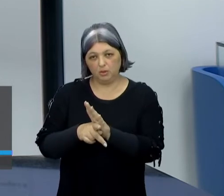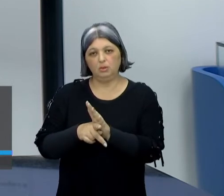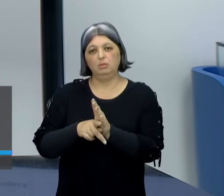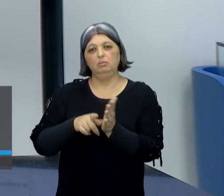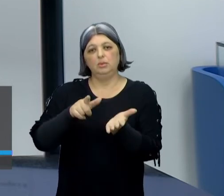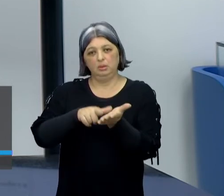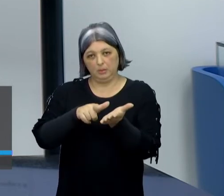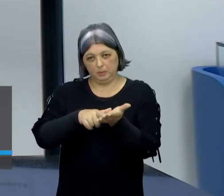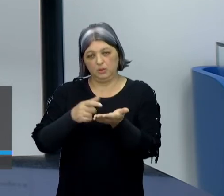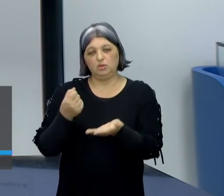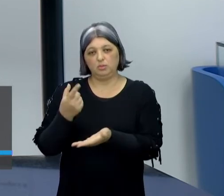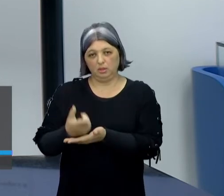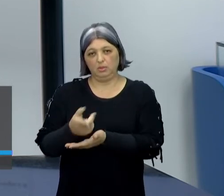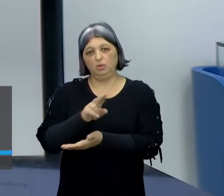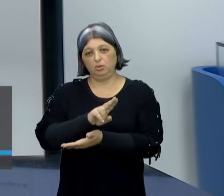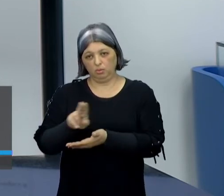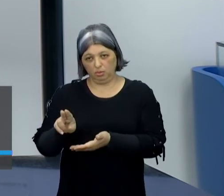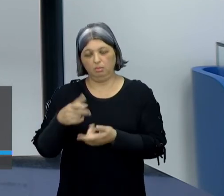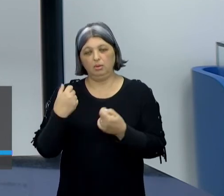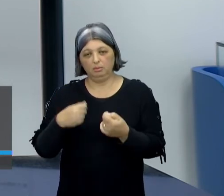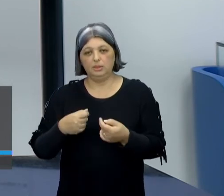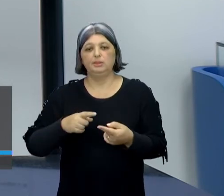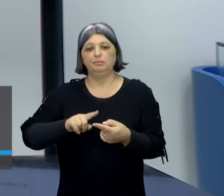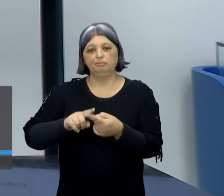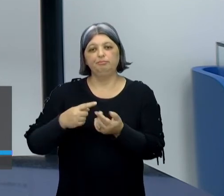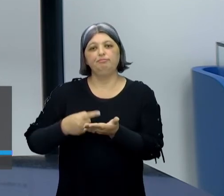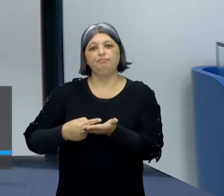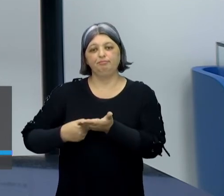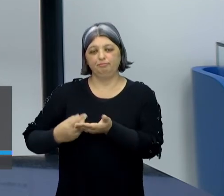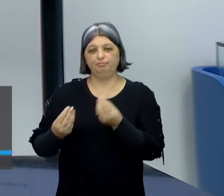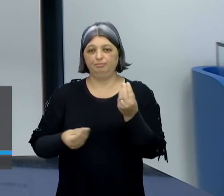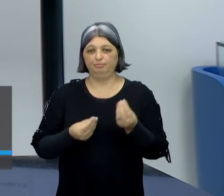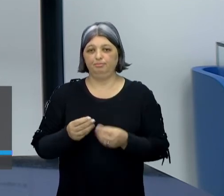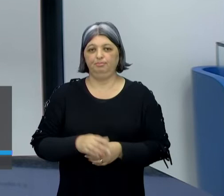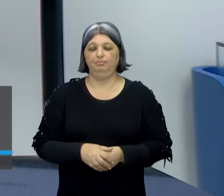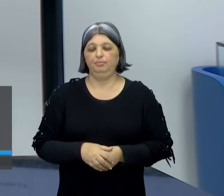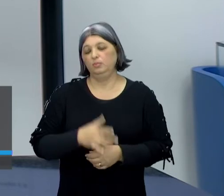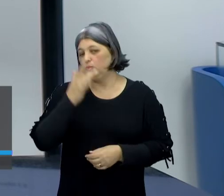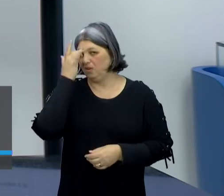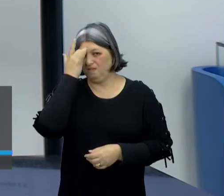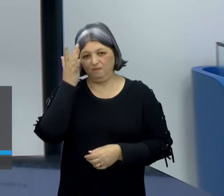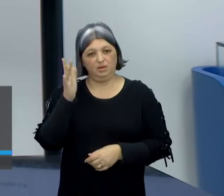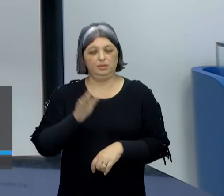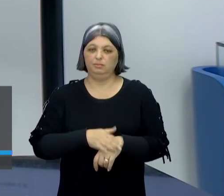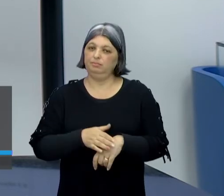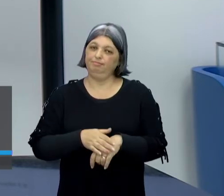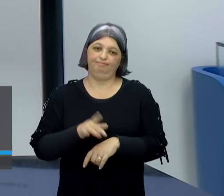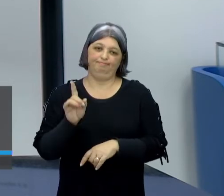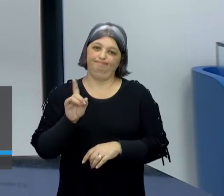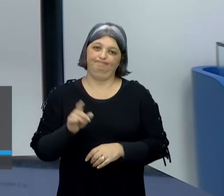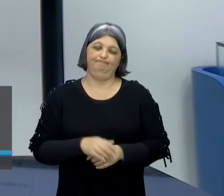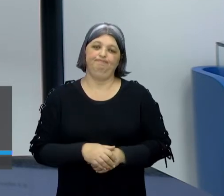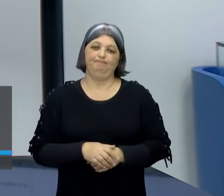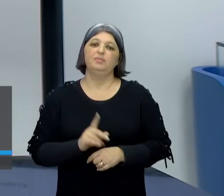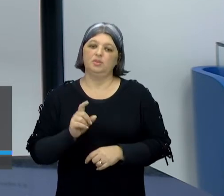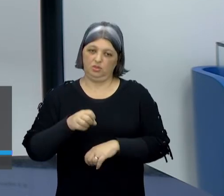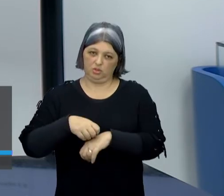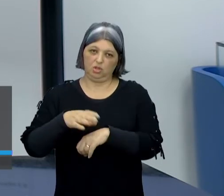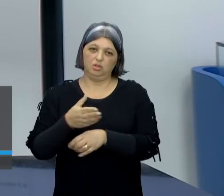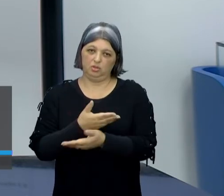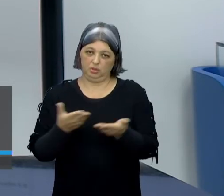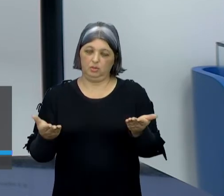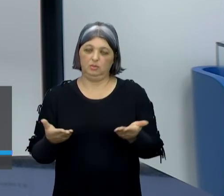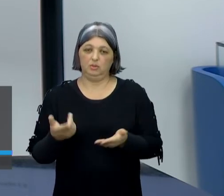seu nome, você vai ter que renegociar esse boleto. Não é uma coisa fácil de se fazer, eu já deixo indicado aí para vocês.